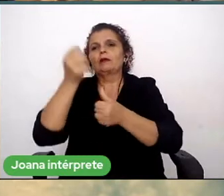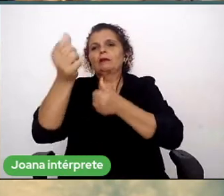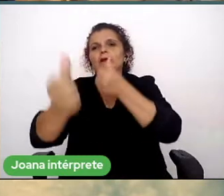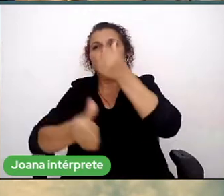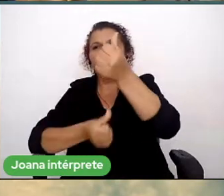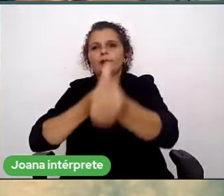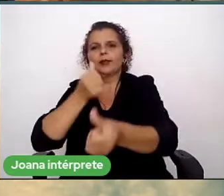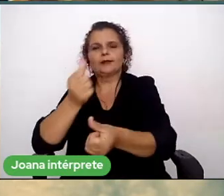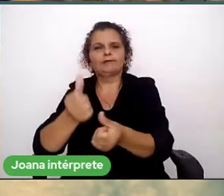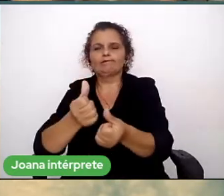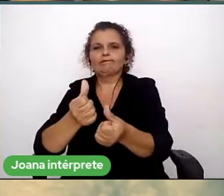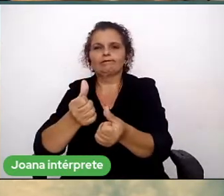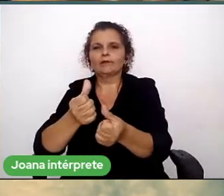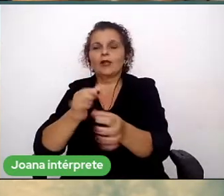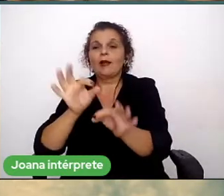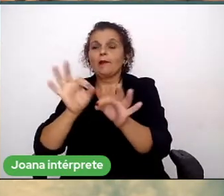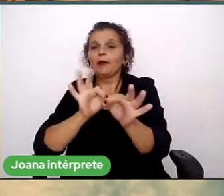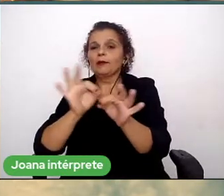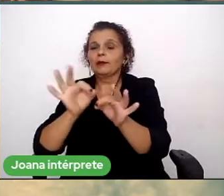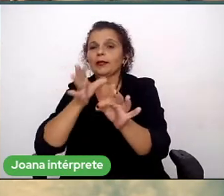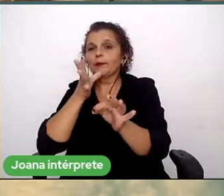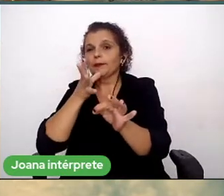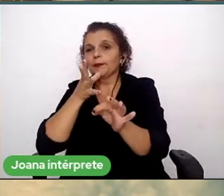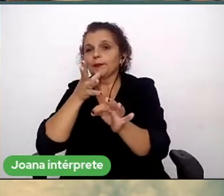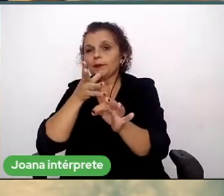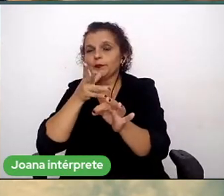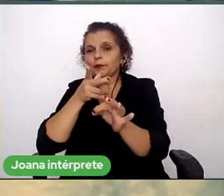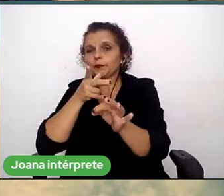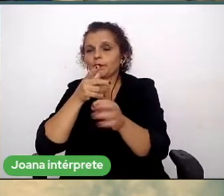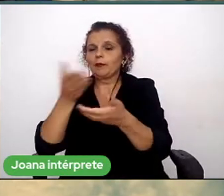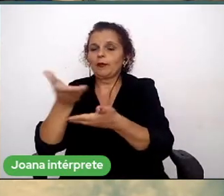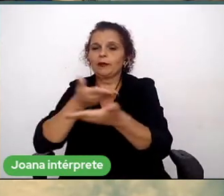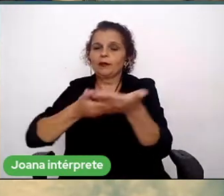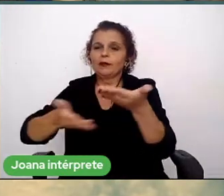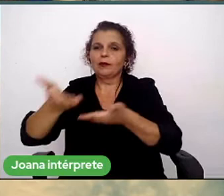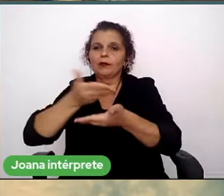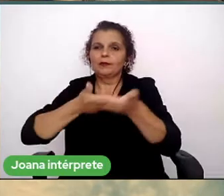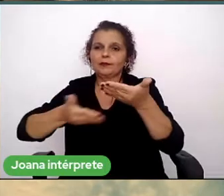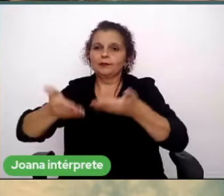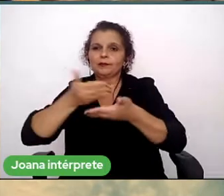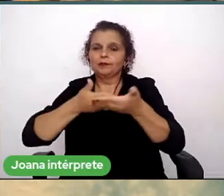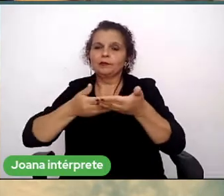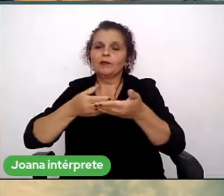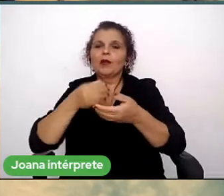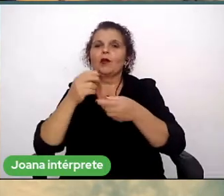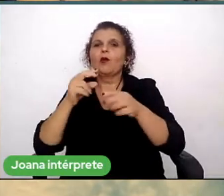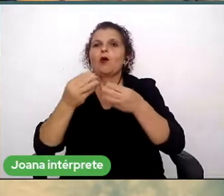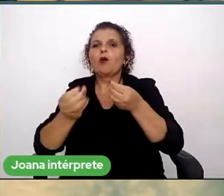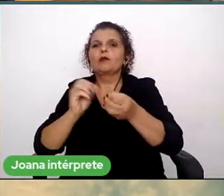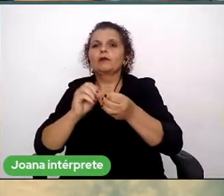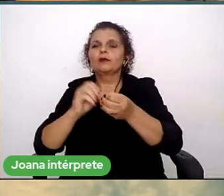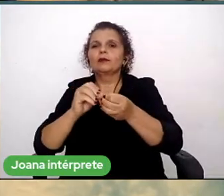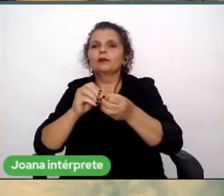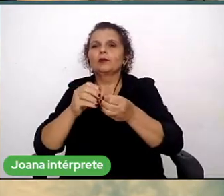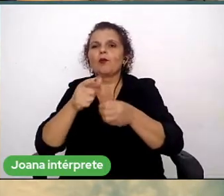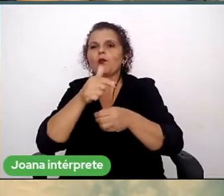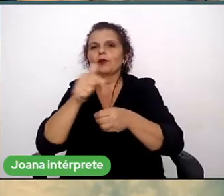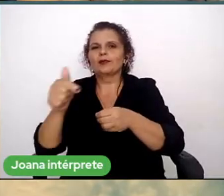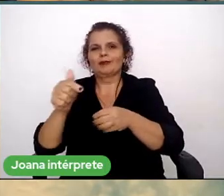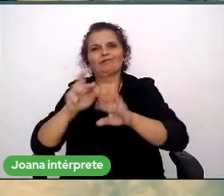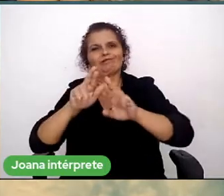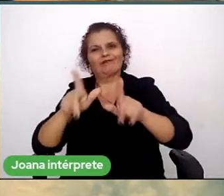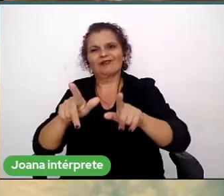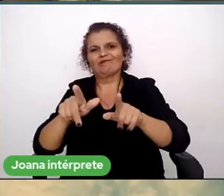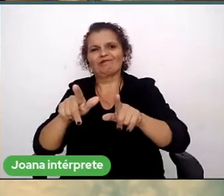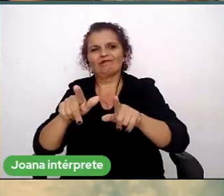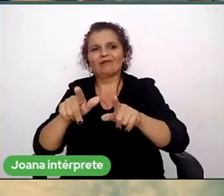exemplo no nível de planejamento que vai ter de uma espera de uma interação o livro de planejando para seis meses como se estivesse fazendo regime e como fazer um